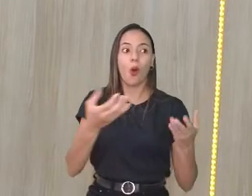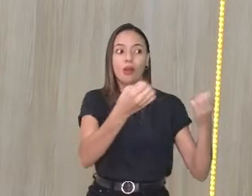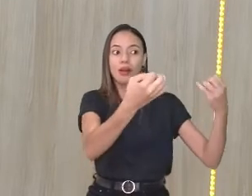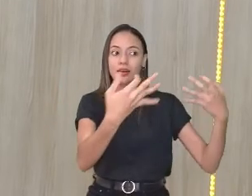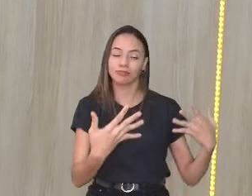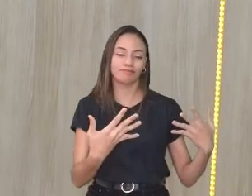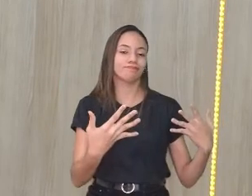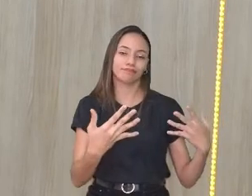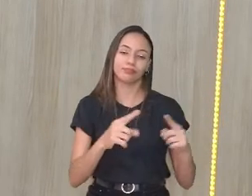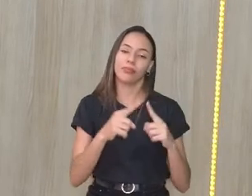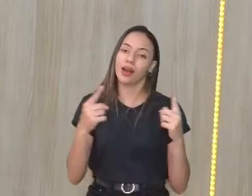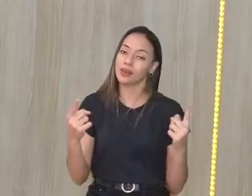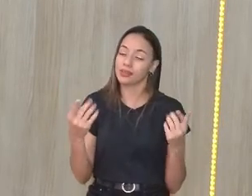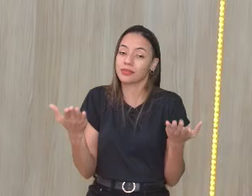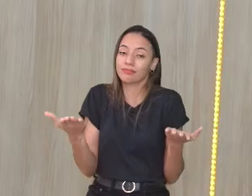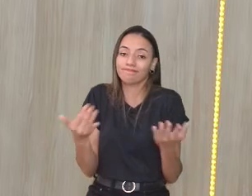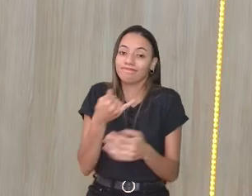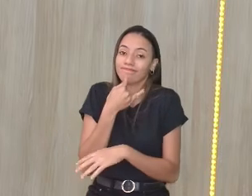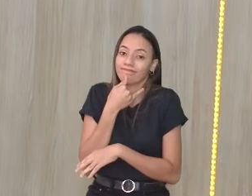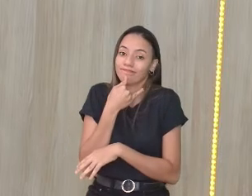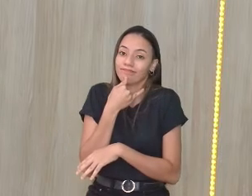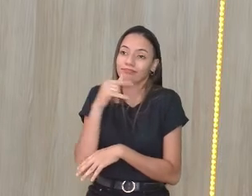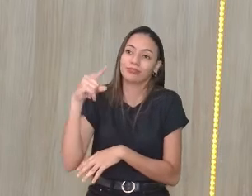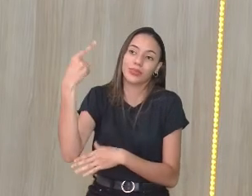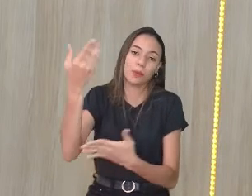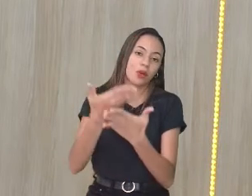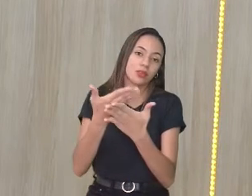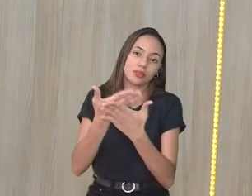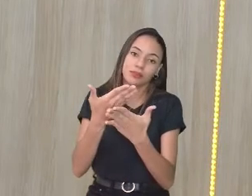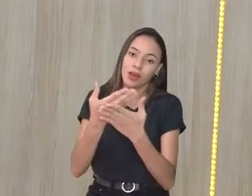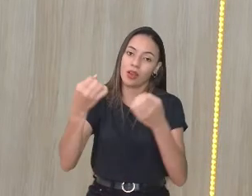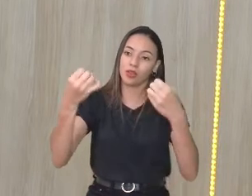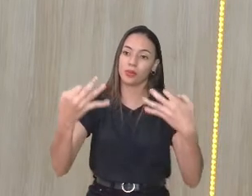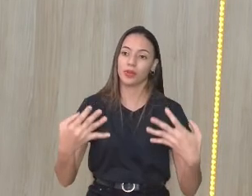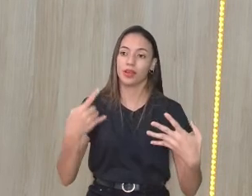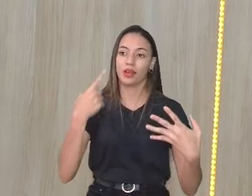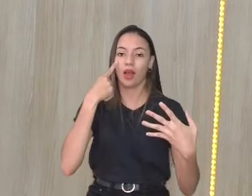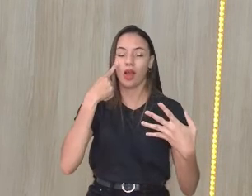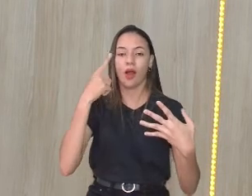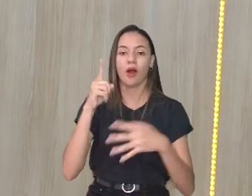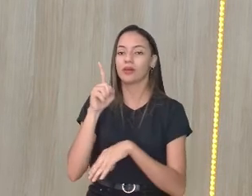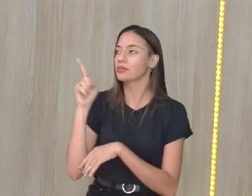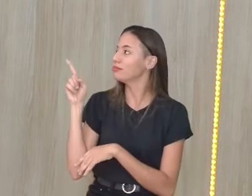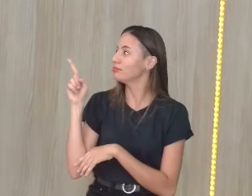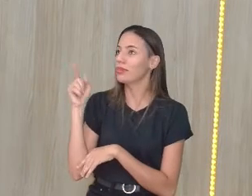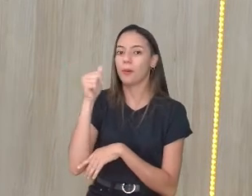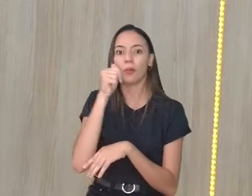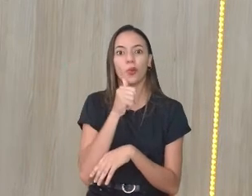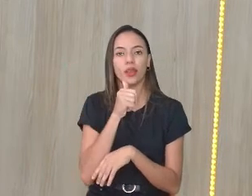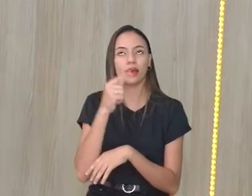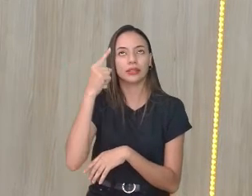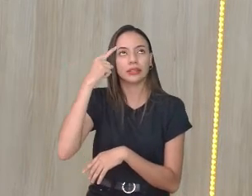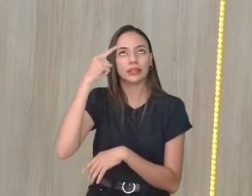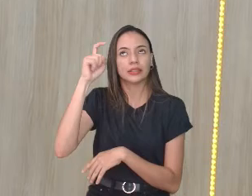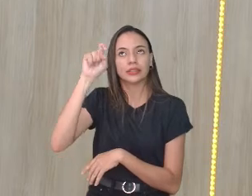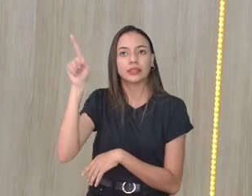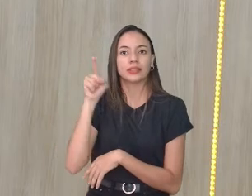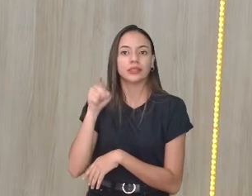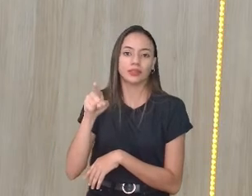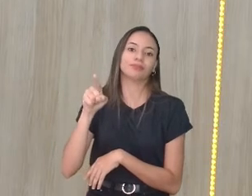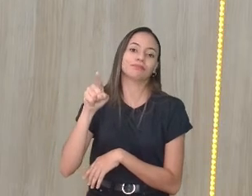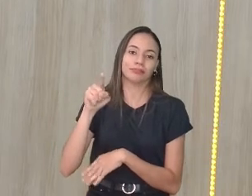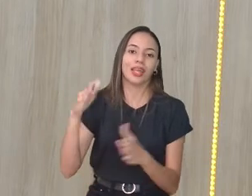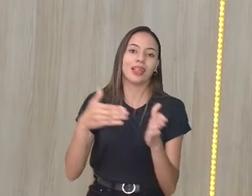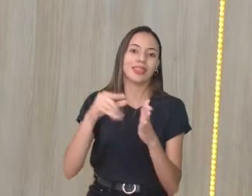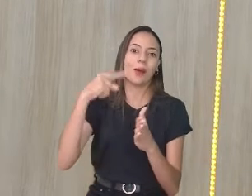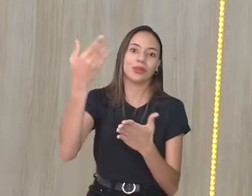é isso, professora. A gente vai saber na próxima aula. Essa mocinha ainda vai ficar aqui com essa dúvida até a próxima aula,